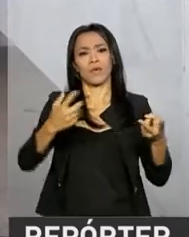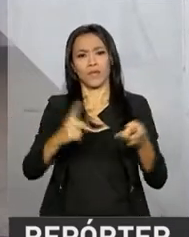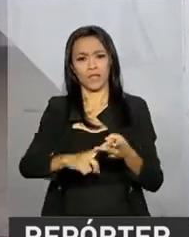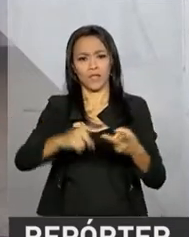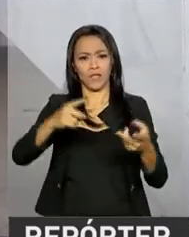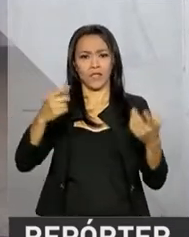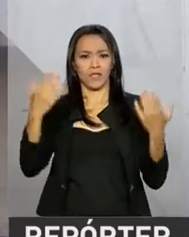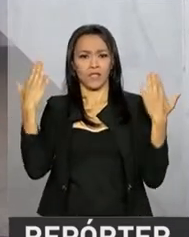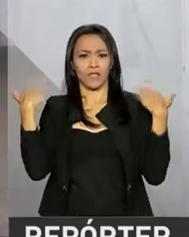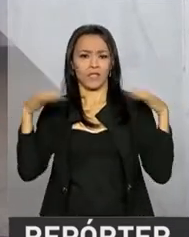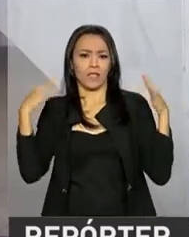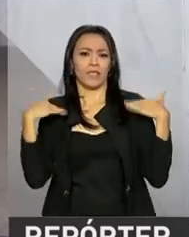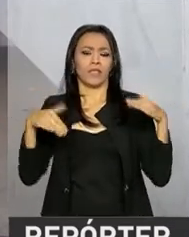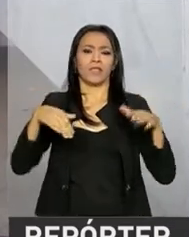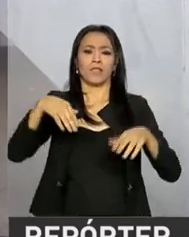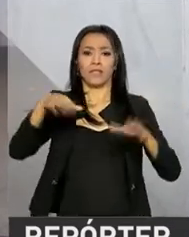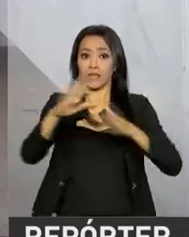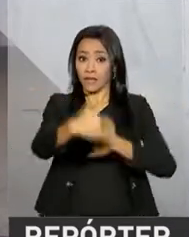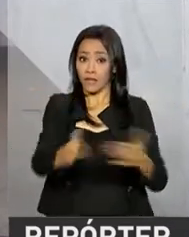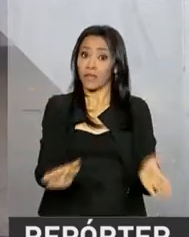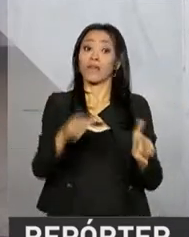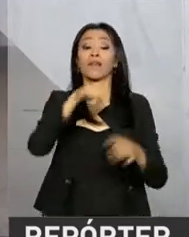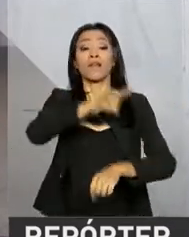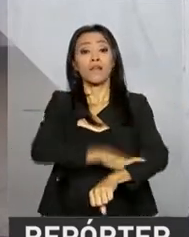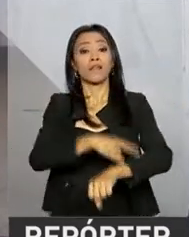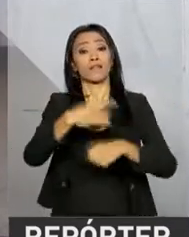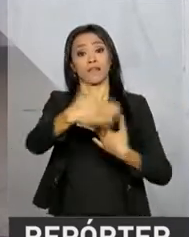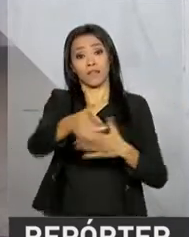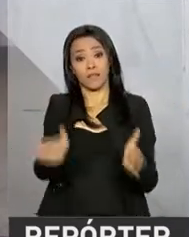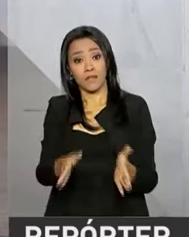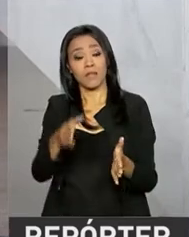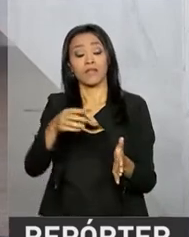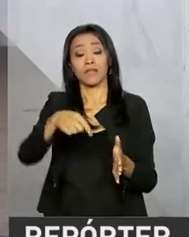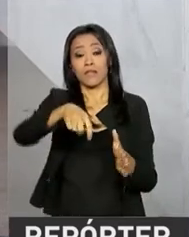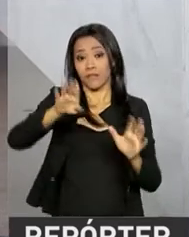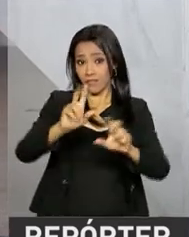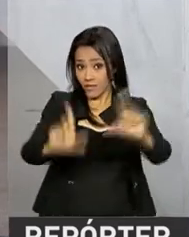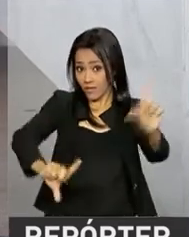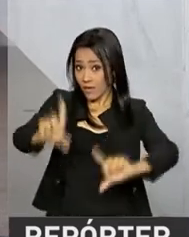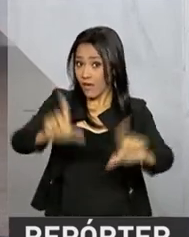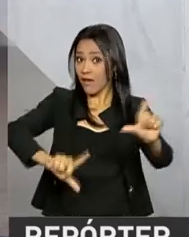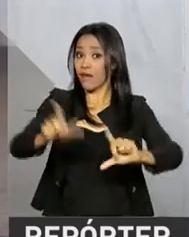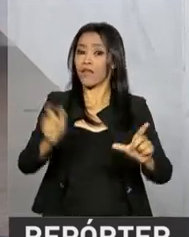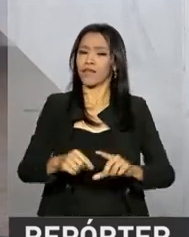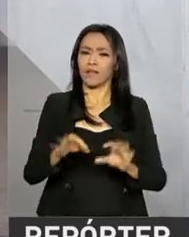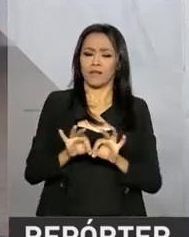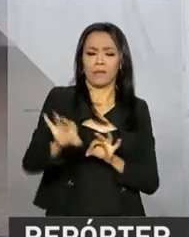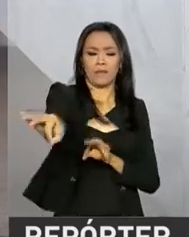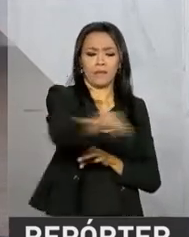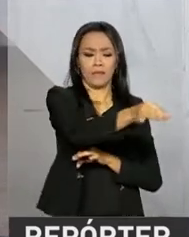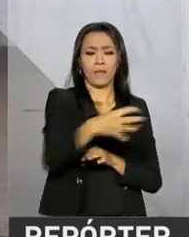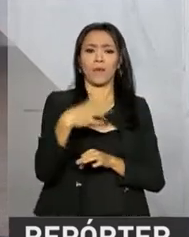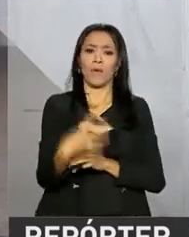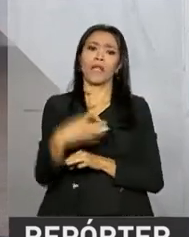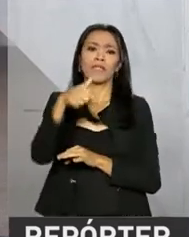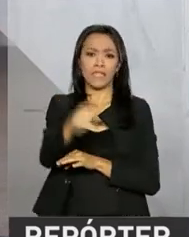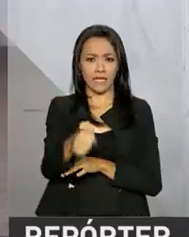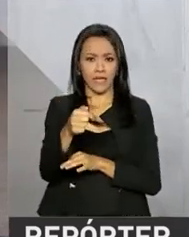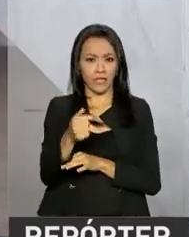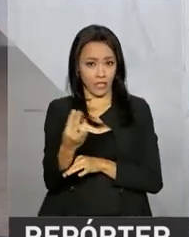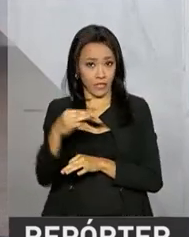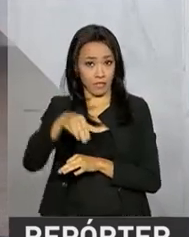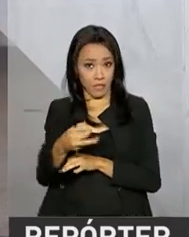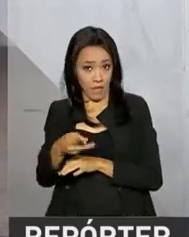com dois quartos, sala, cozinha, banheiro, divididos em 47 metros quadrados. Também tem outros acessórios, como, por